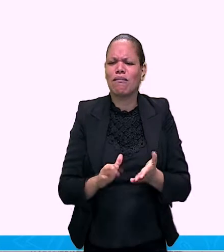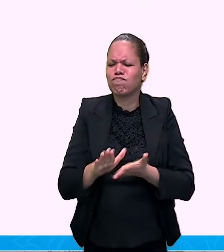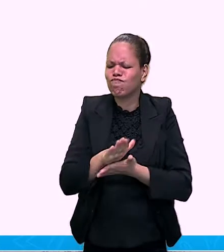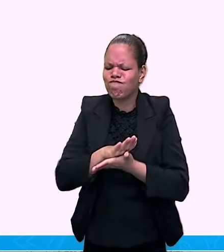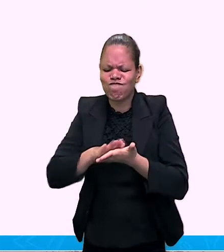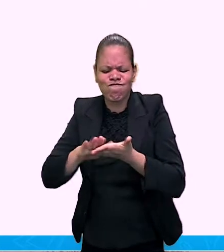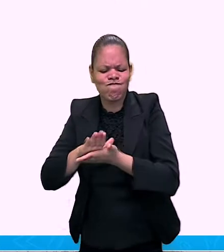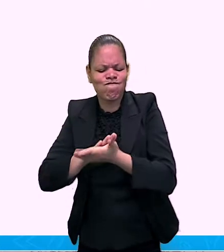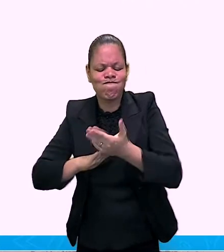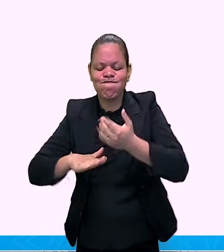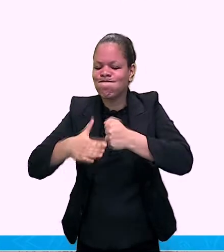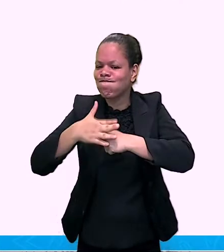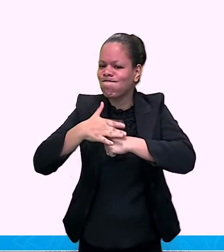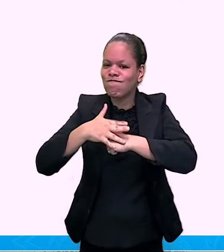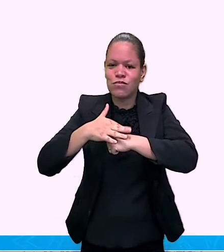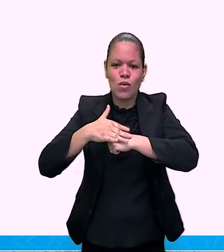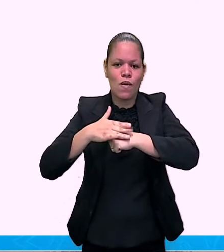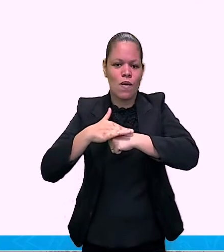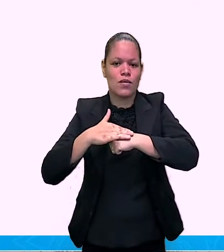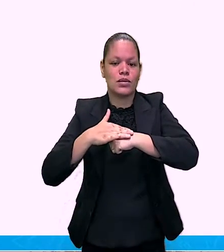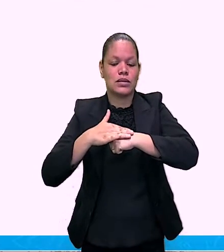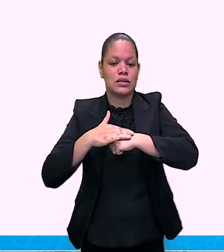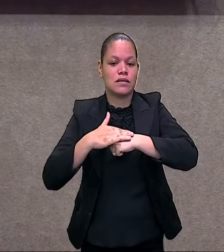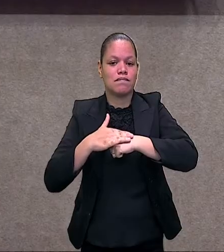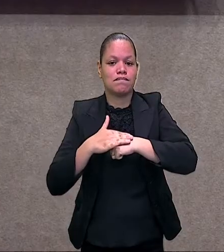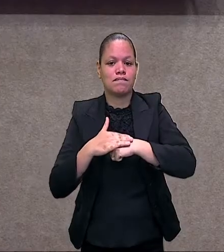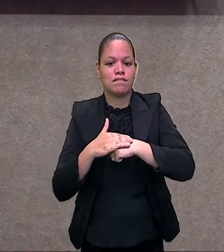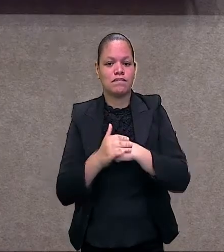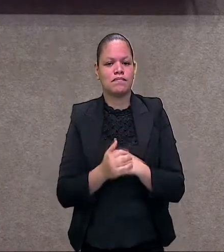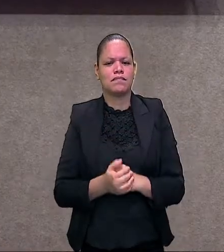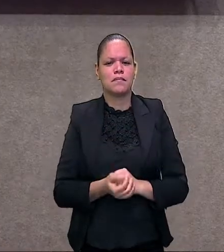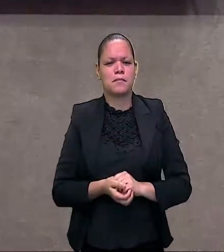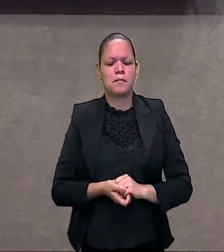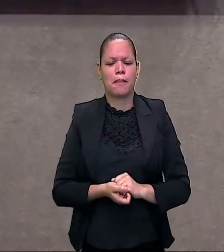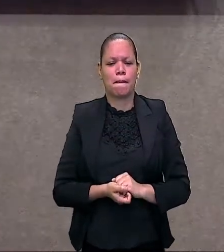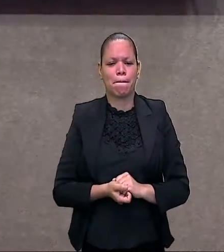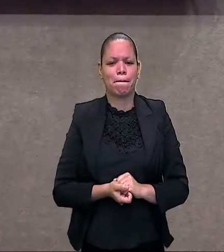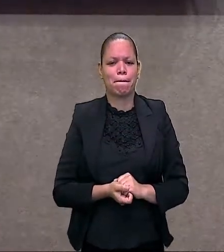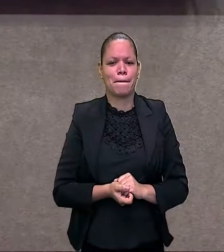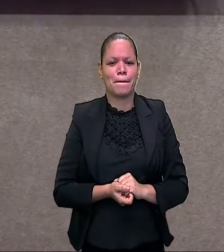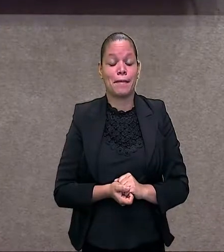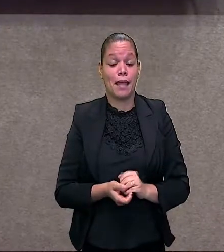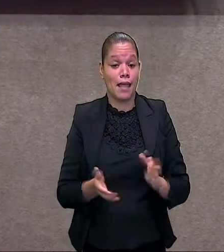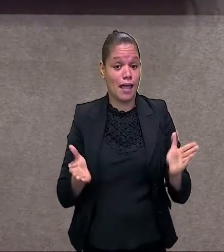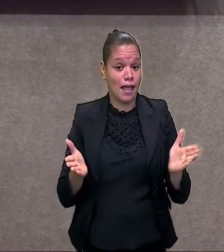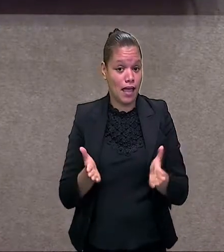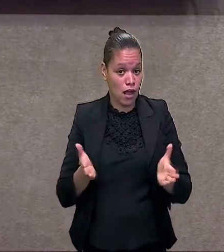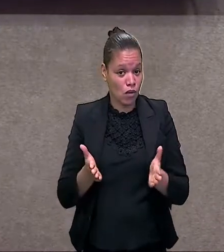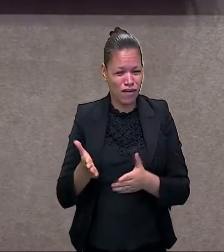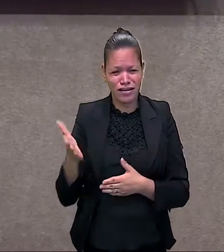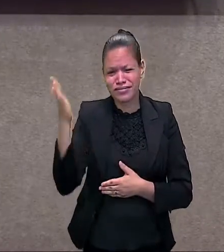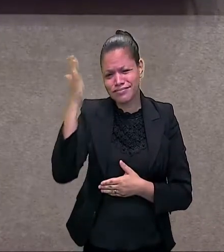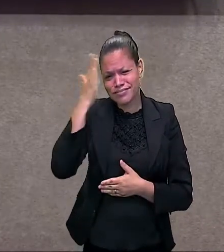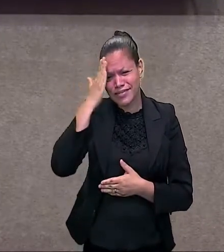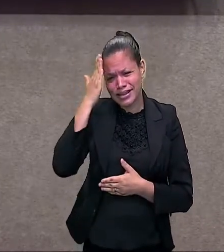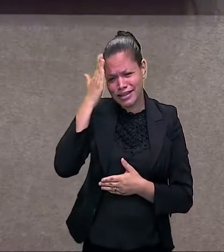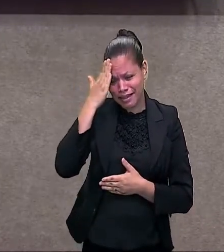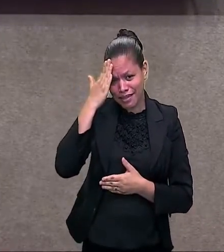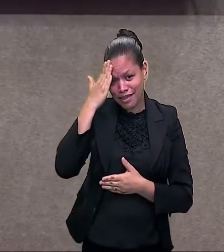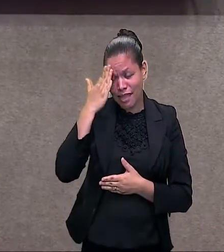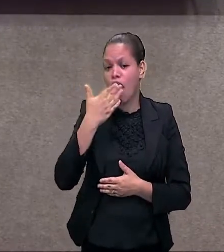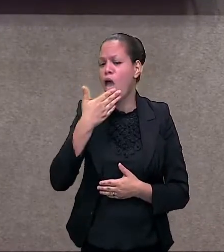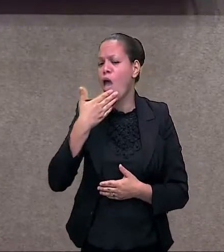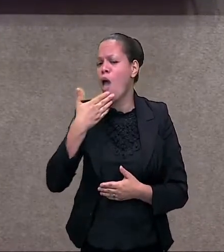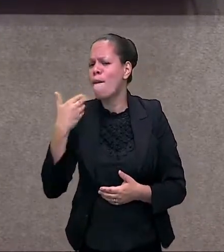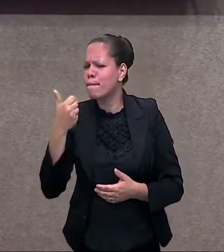que essa Covid não está fazendo aí com a humanidade? Vamos agora compreender melhor